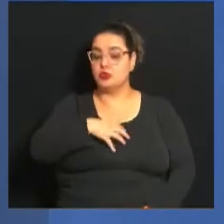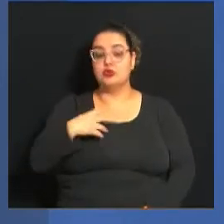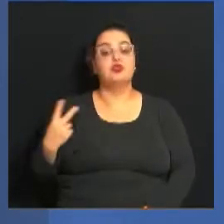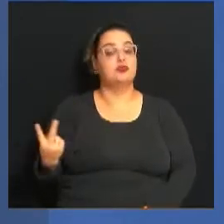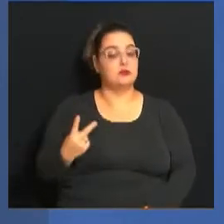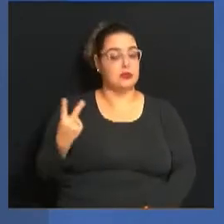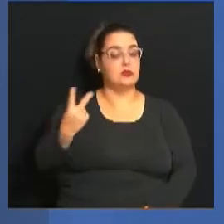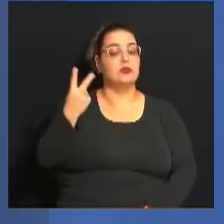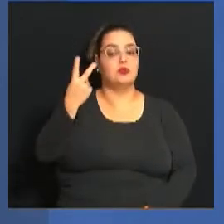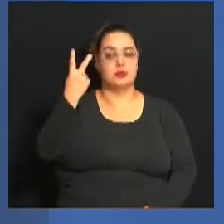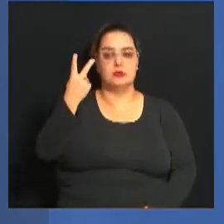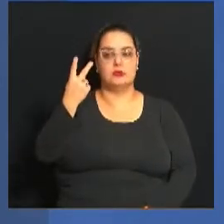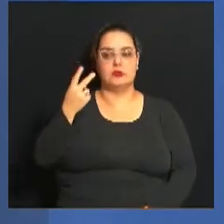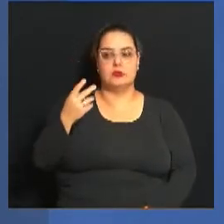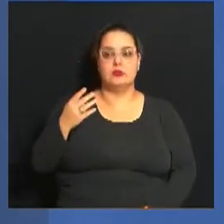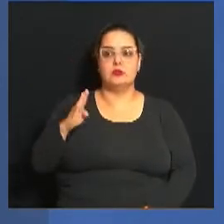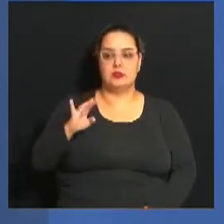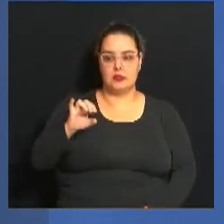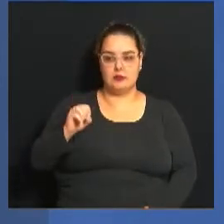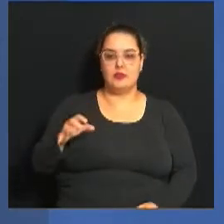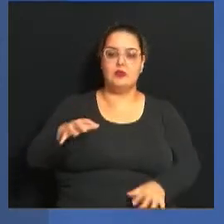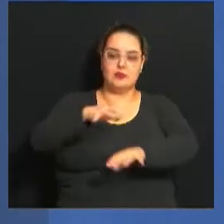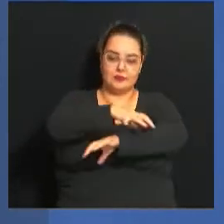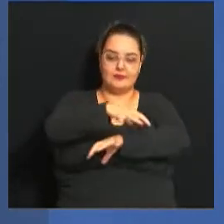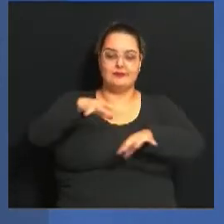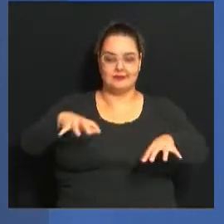da biodiversidade brasileira.